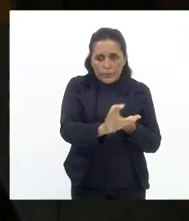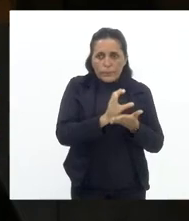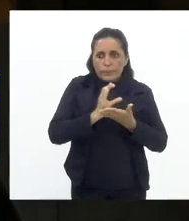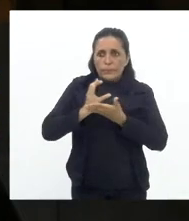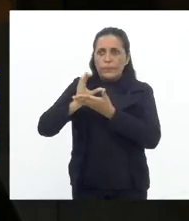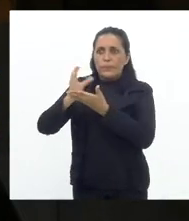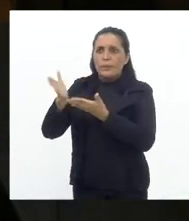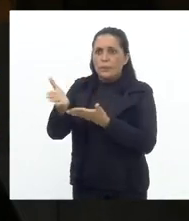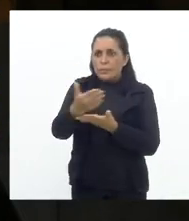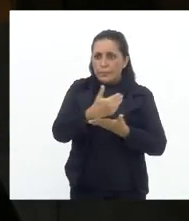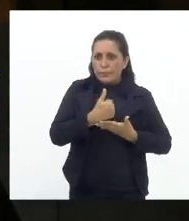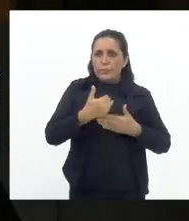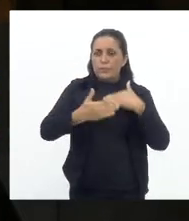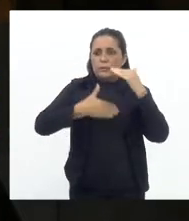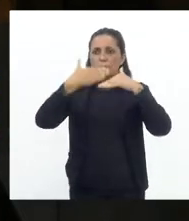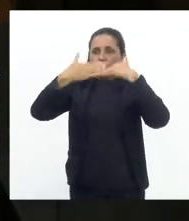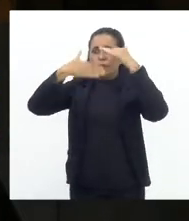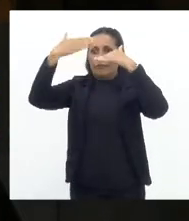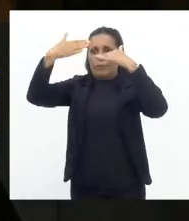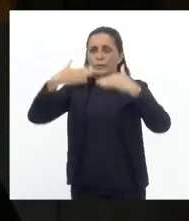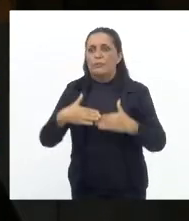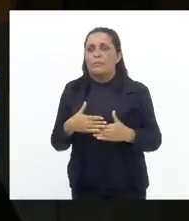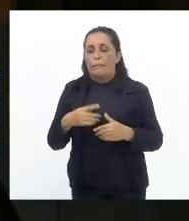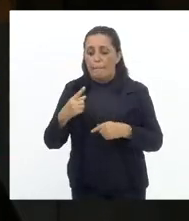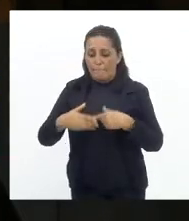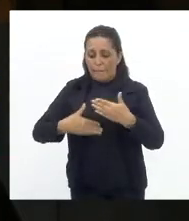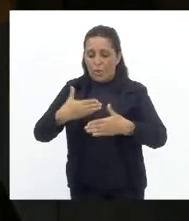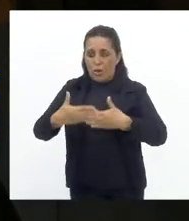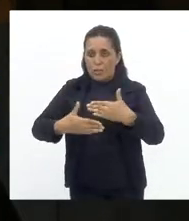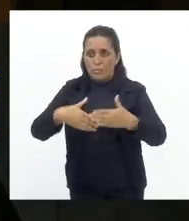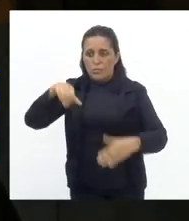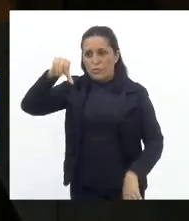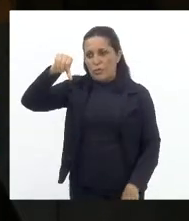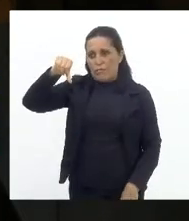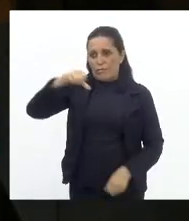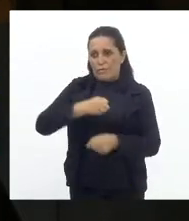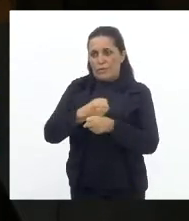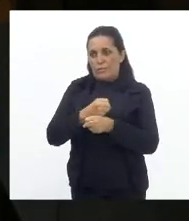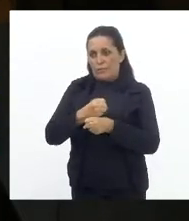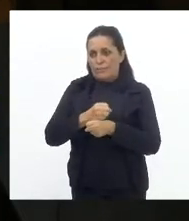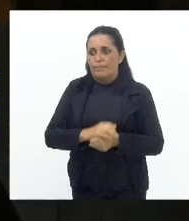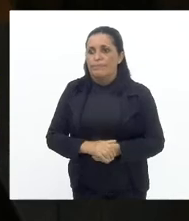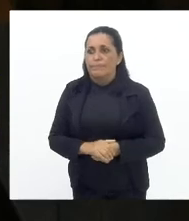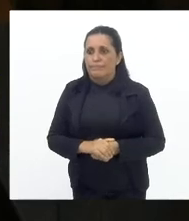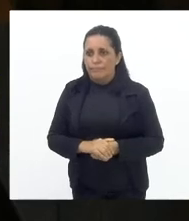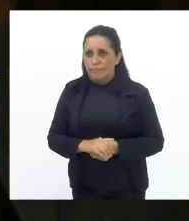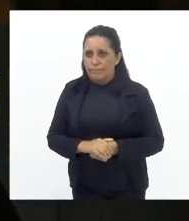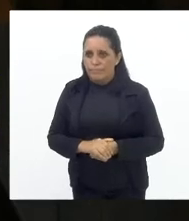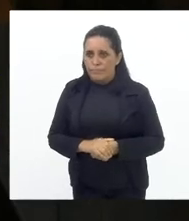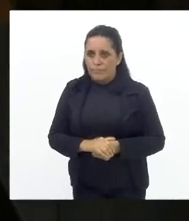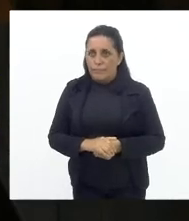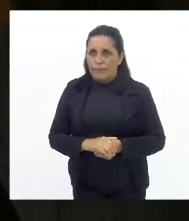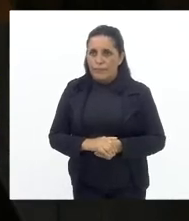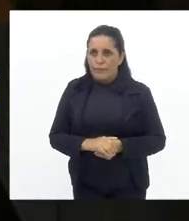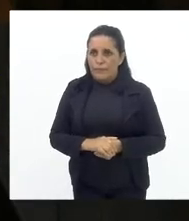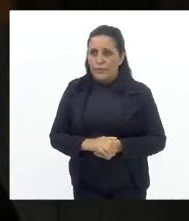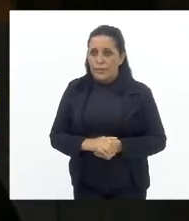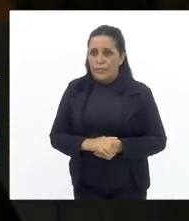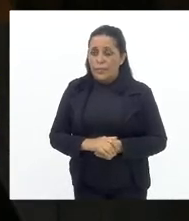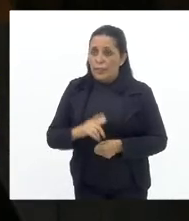ser desenvolvido nos próximos nove anos e eu